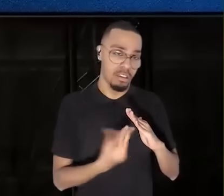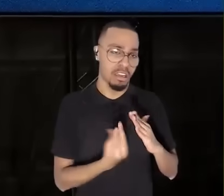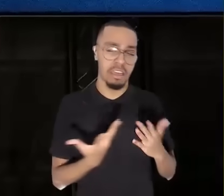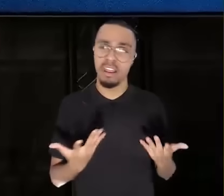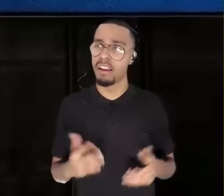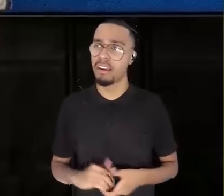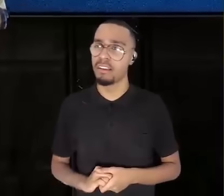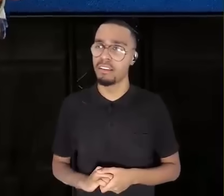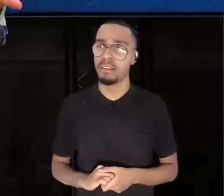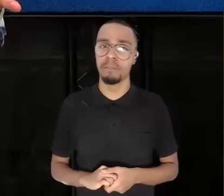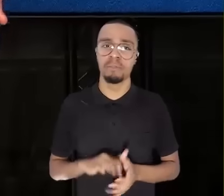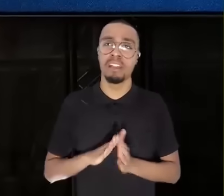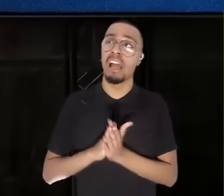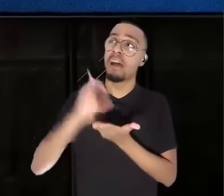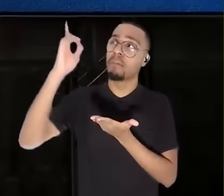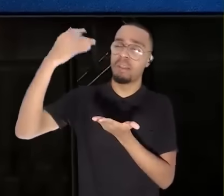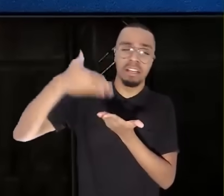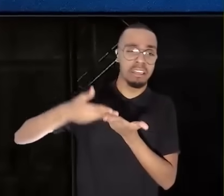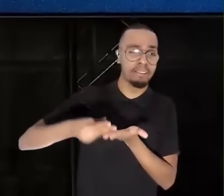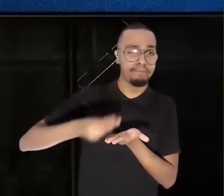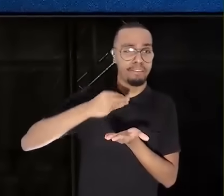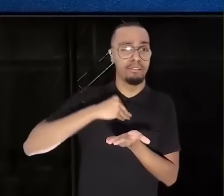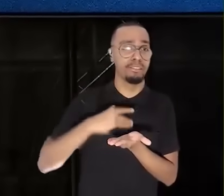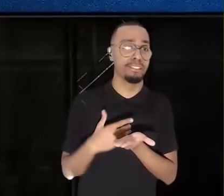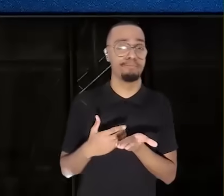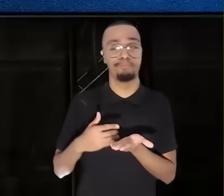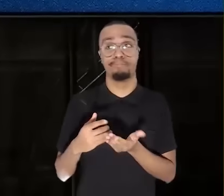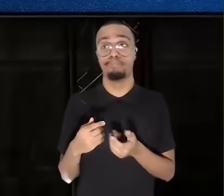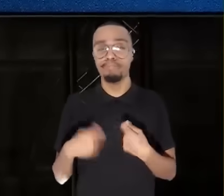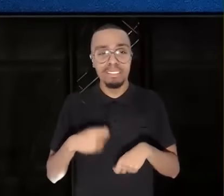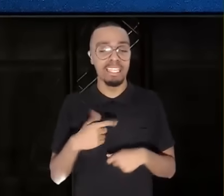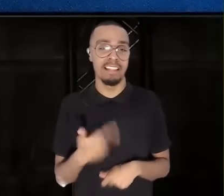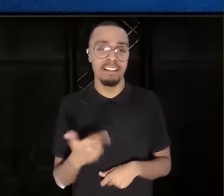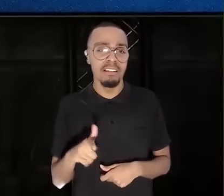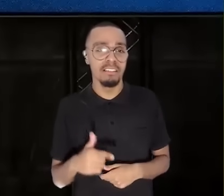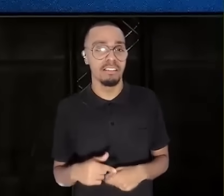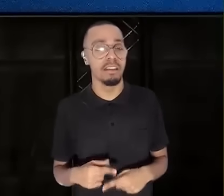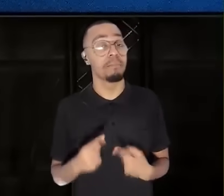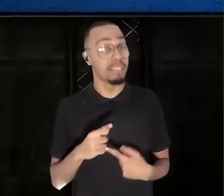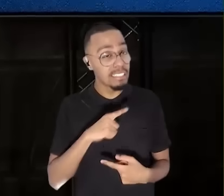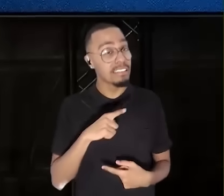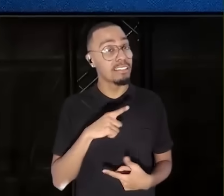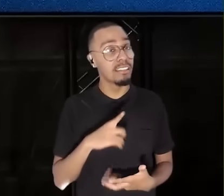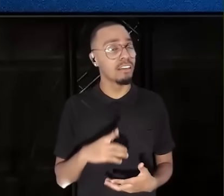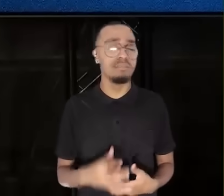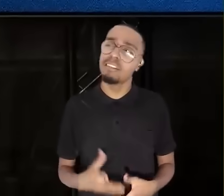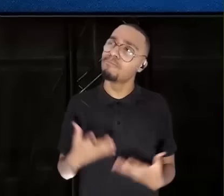a Bíblia diz que eu não tenho necessidades, mas eu tenho. Então existe algo